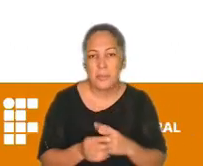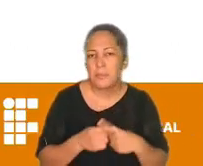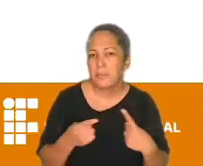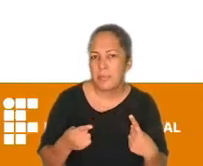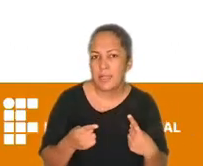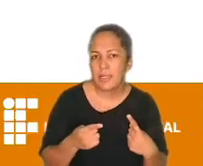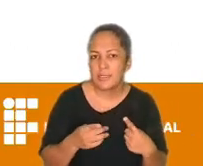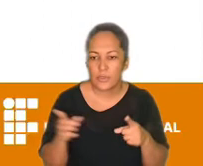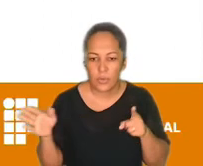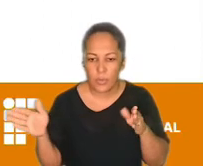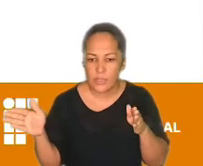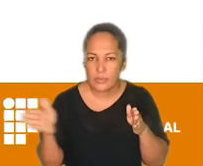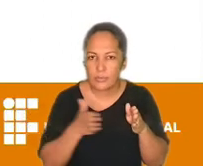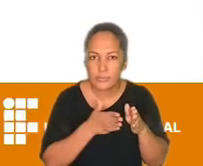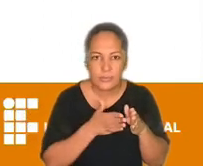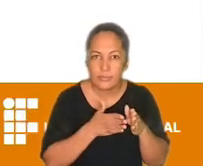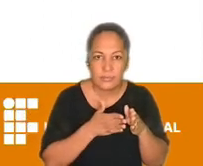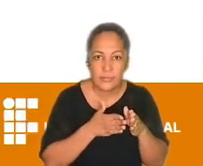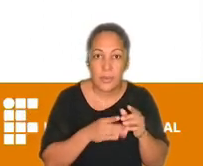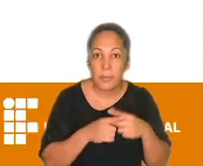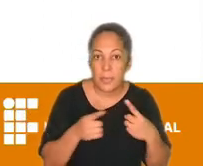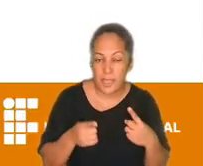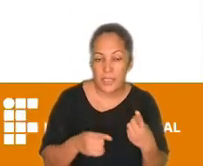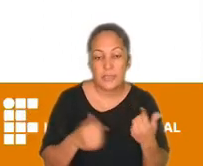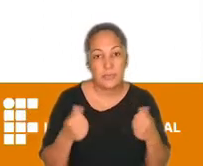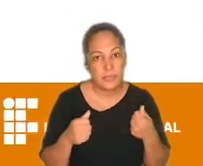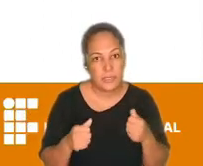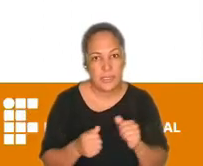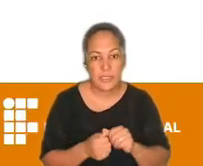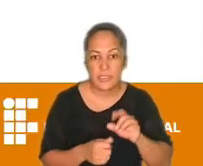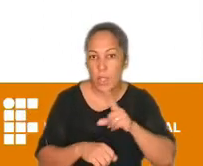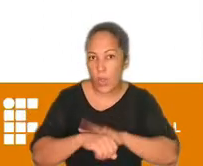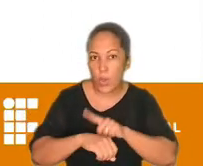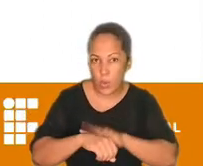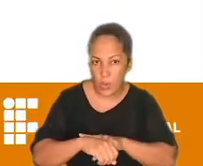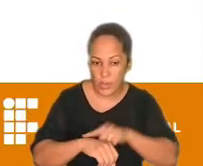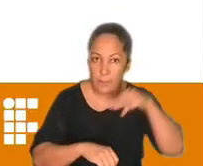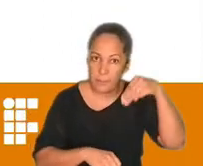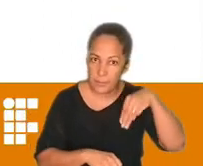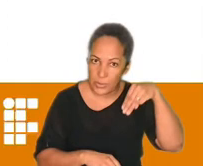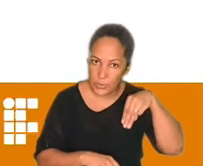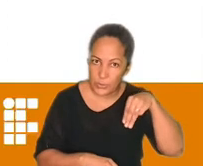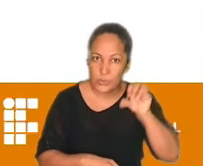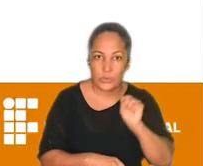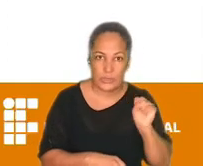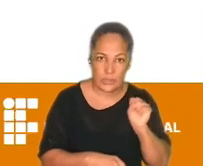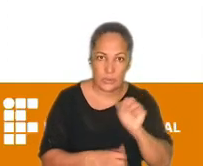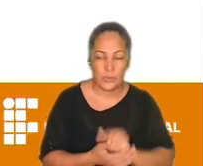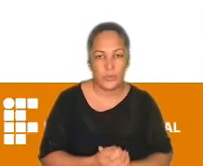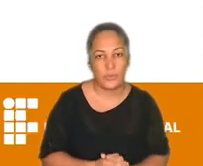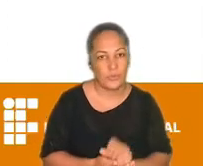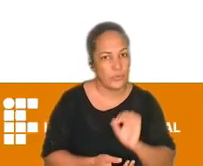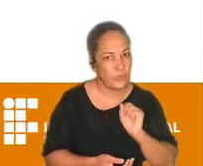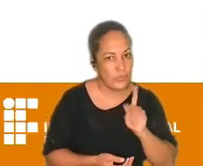frente. Só que uma hora precisa de hora, minuto e segundo, tá? Então, se eu for